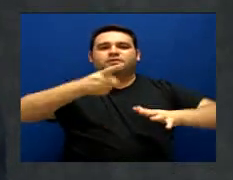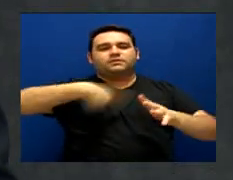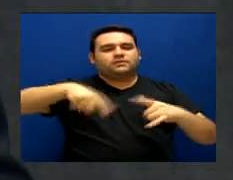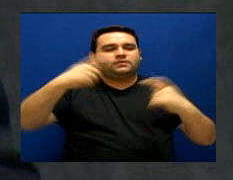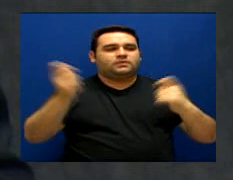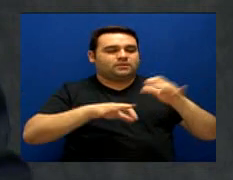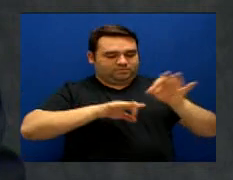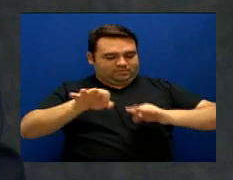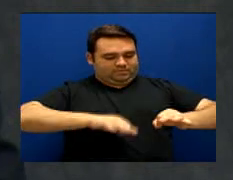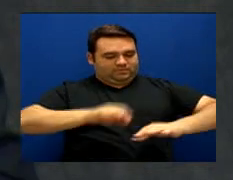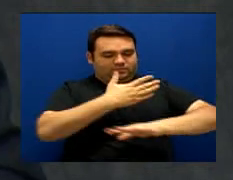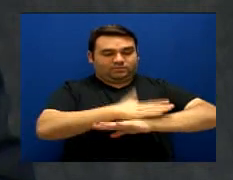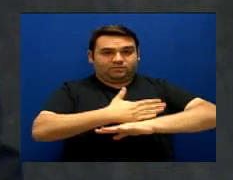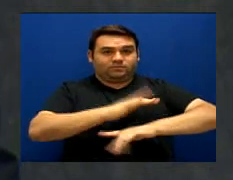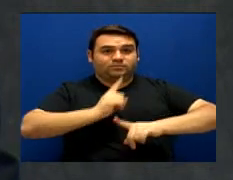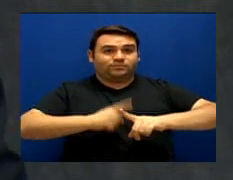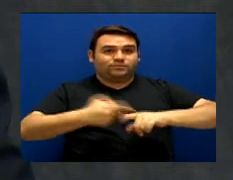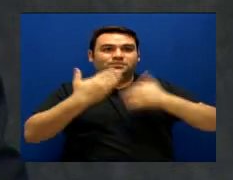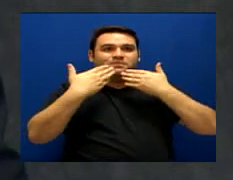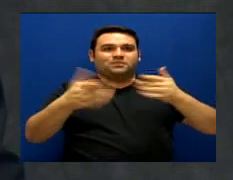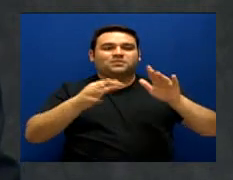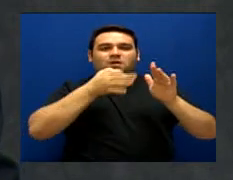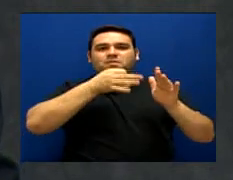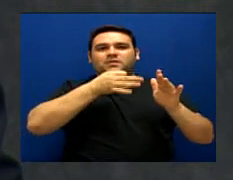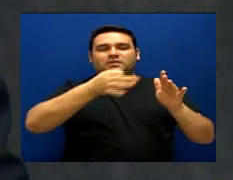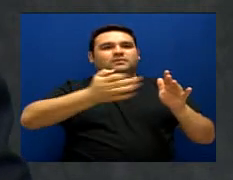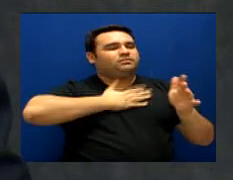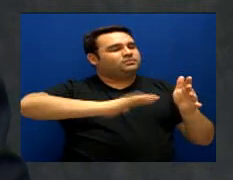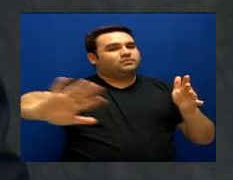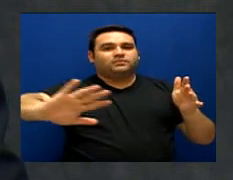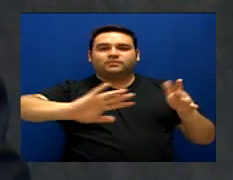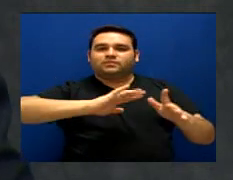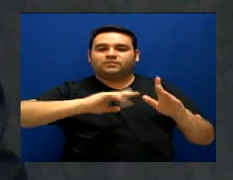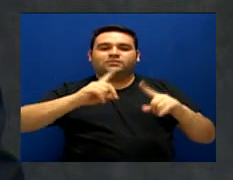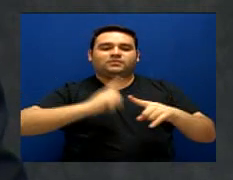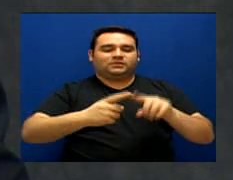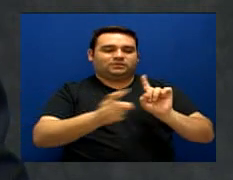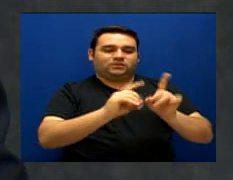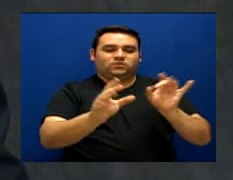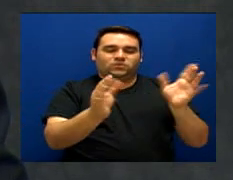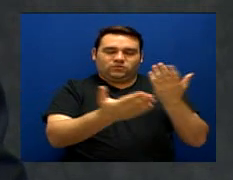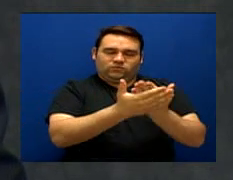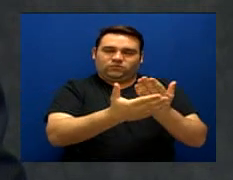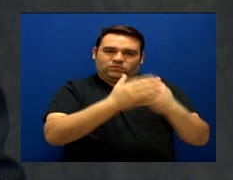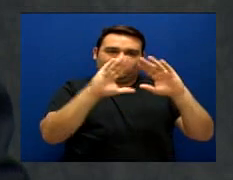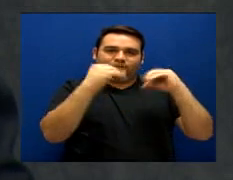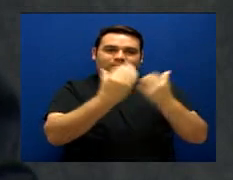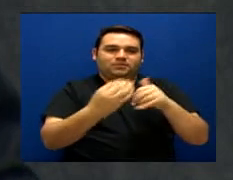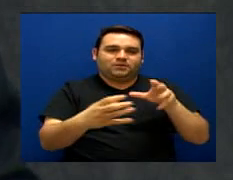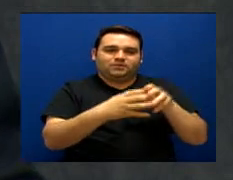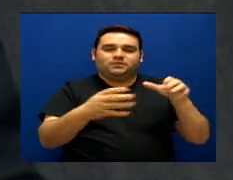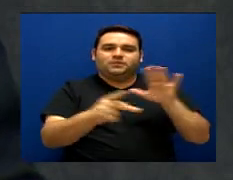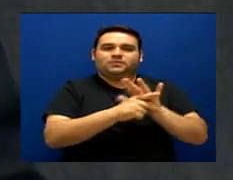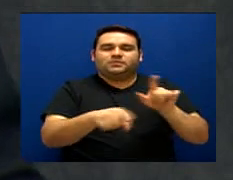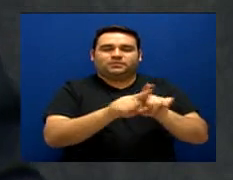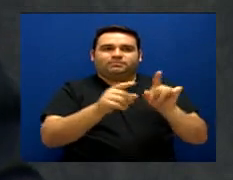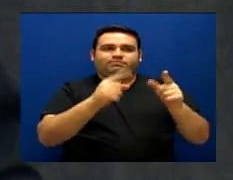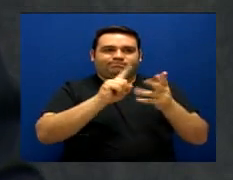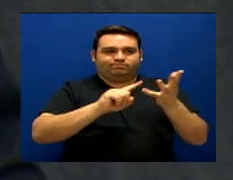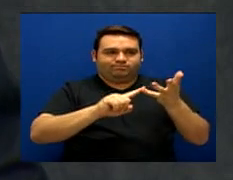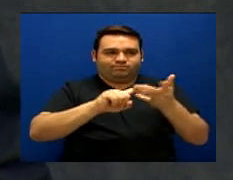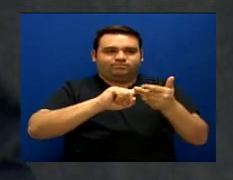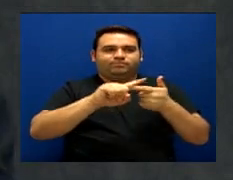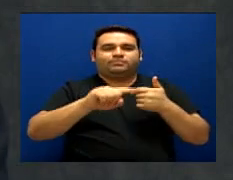pudéssemos nos preparar para apresentar uma moção de repúdio aqui pela comissão e pela Câmara com relação a essas questões,